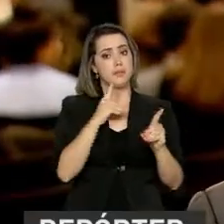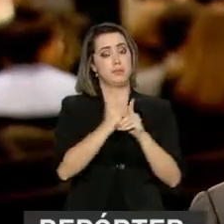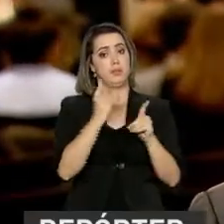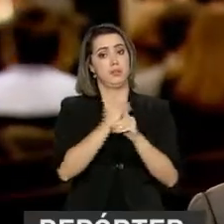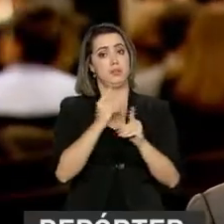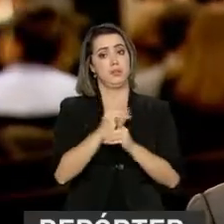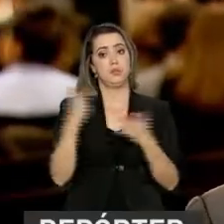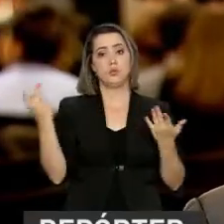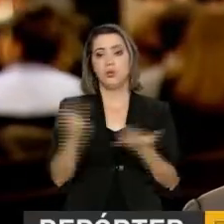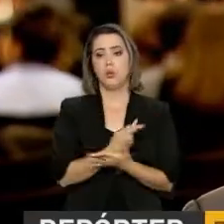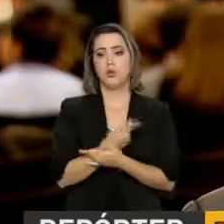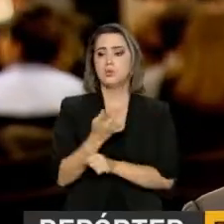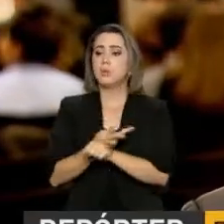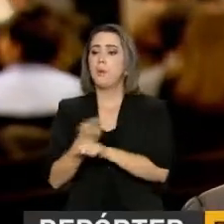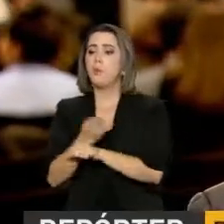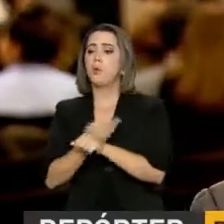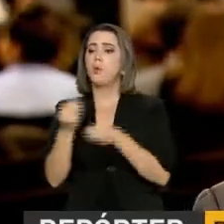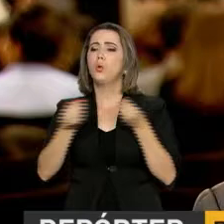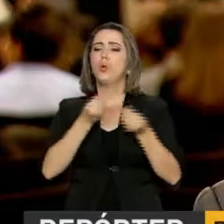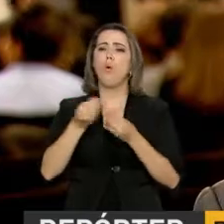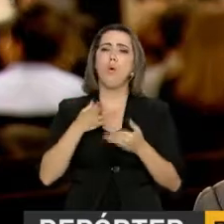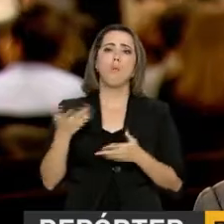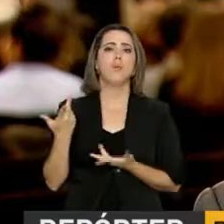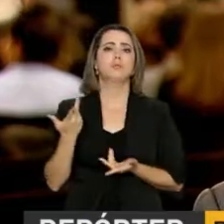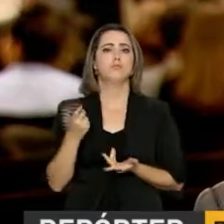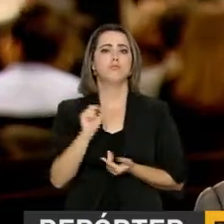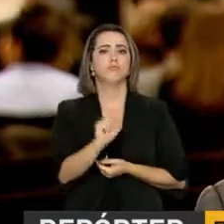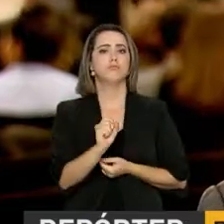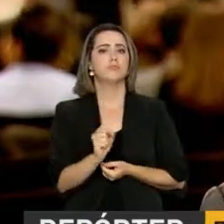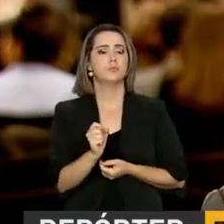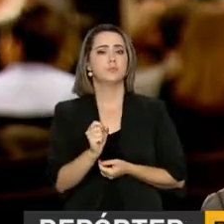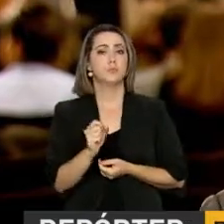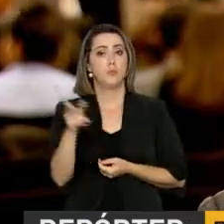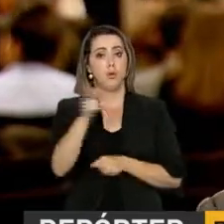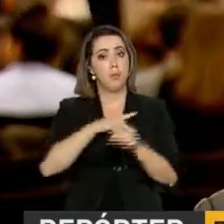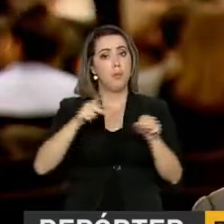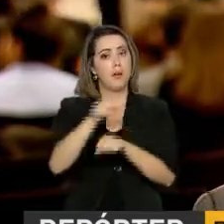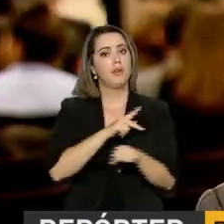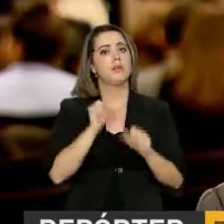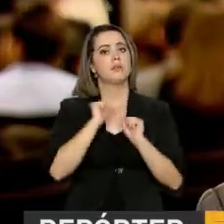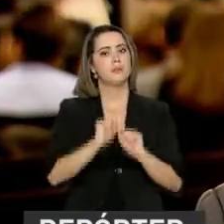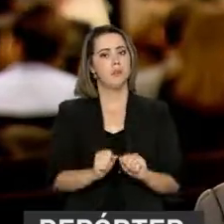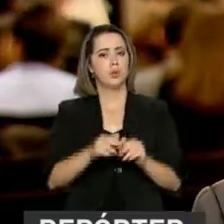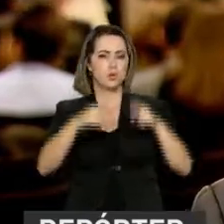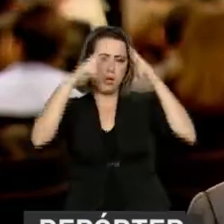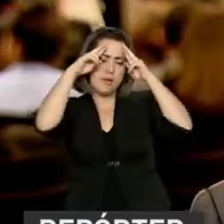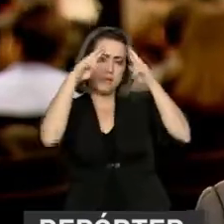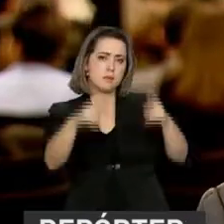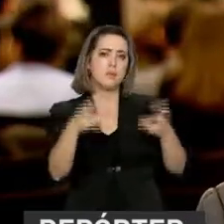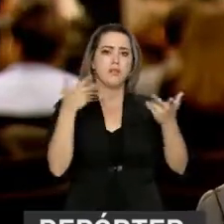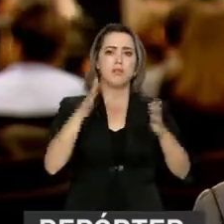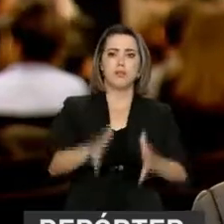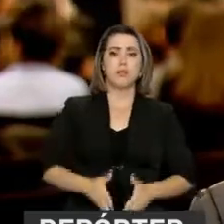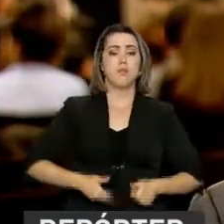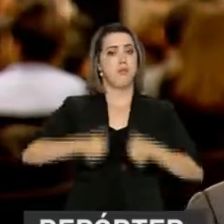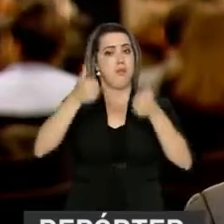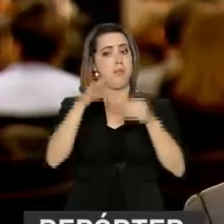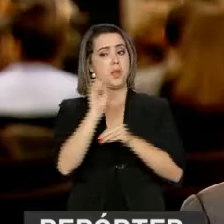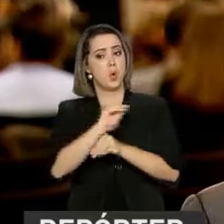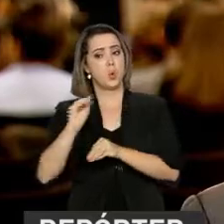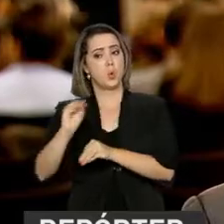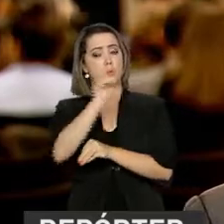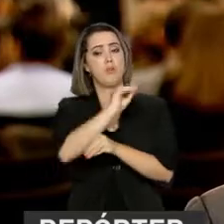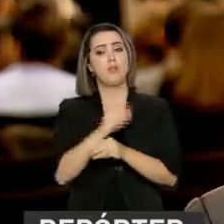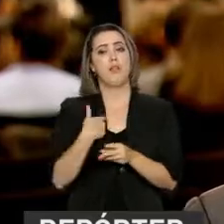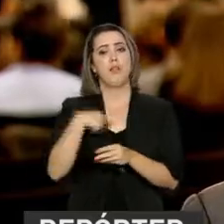realizem busquem alternativas para que o país comece a respeitar ea melhor resguardar a